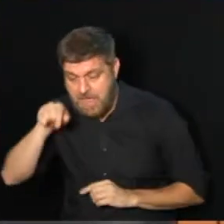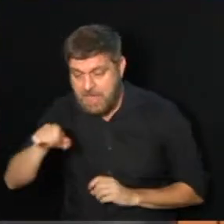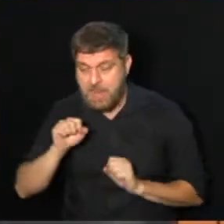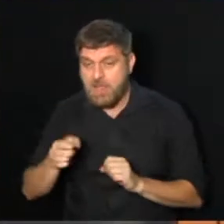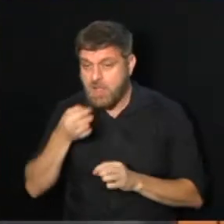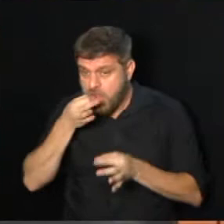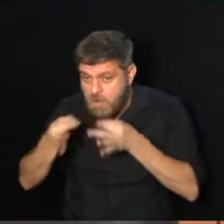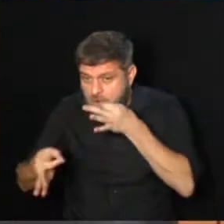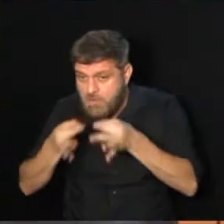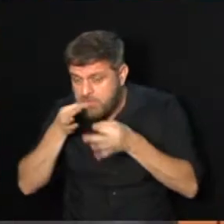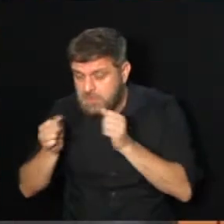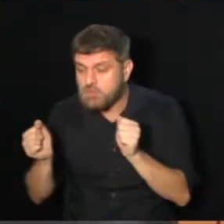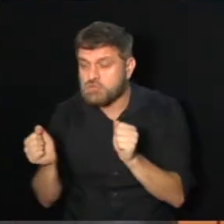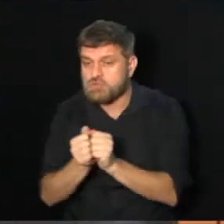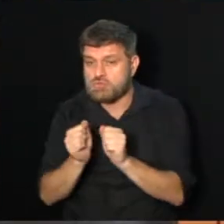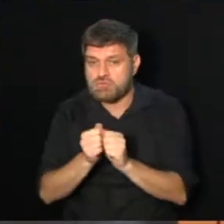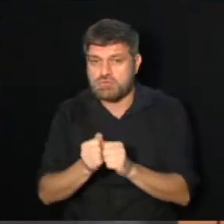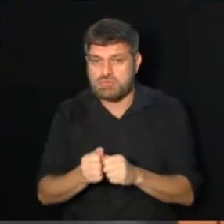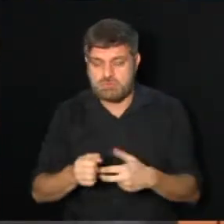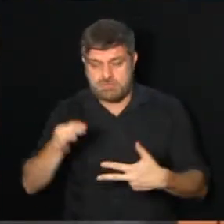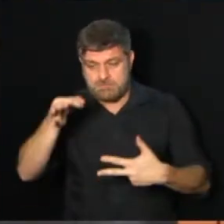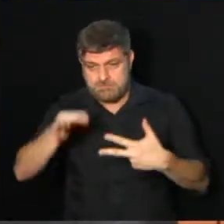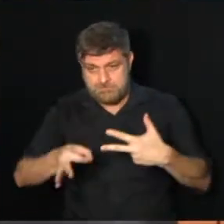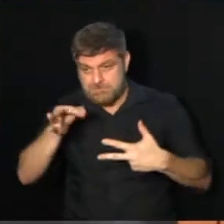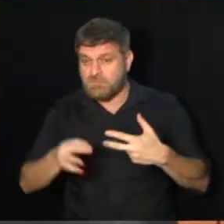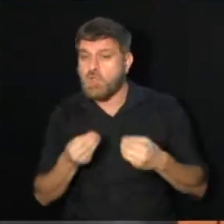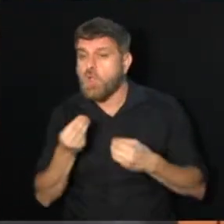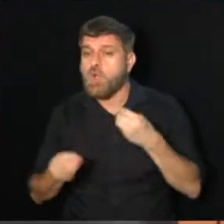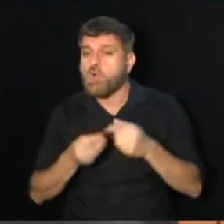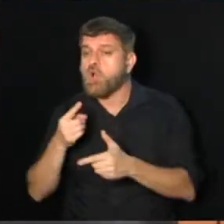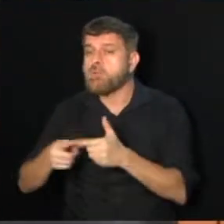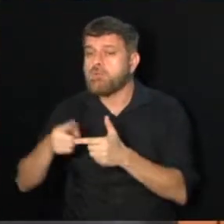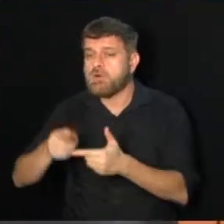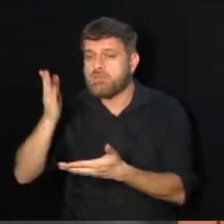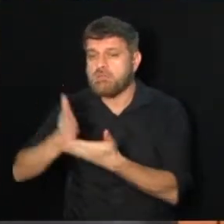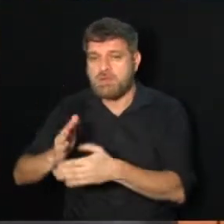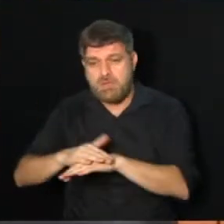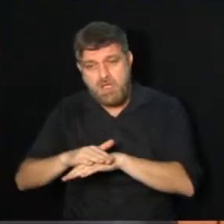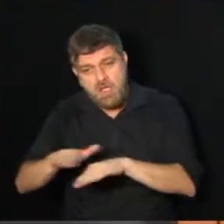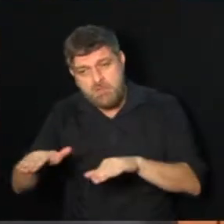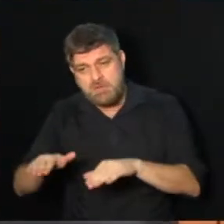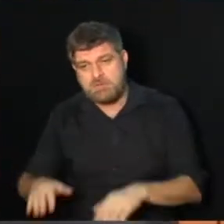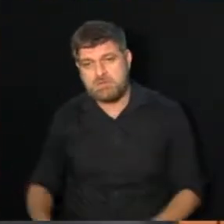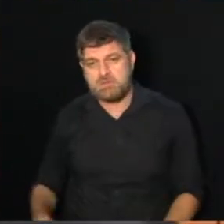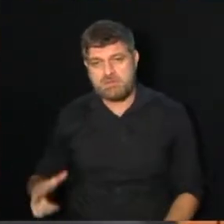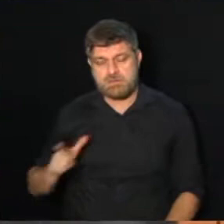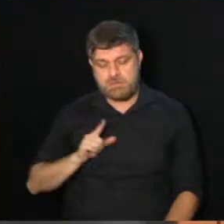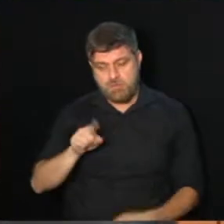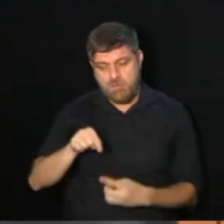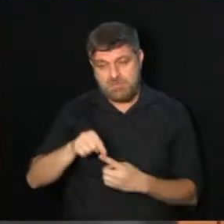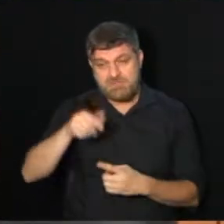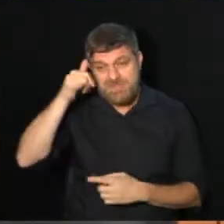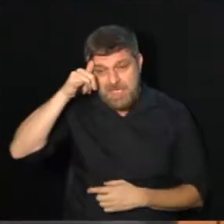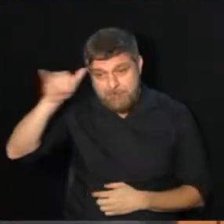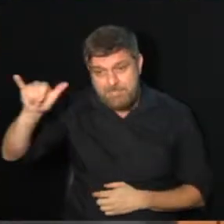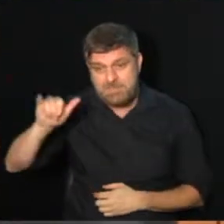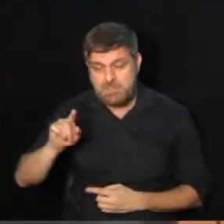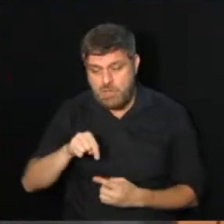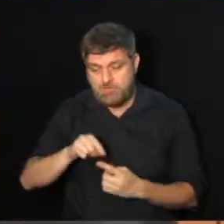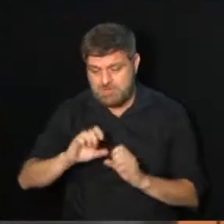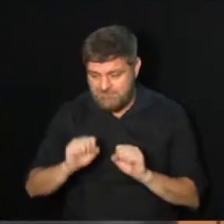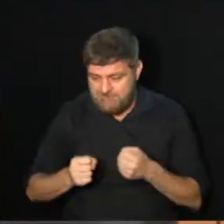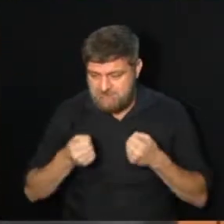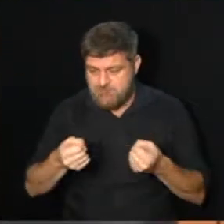dizer, junto com os demais poderes, como solucionar os seus problemas. Então, ele é preventivo, ele é de fortalecimento